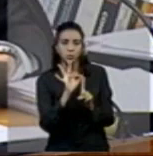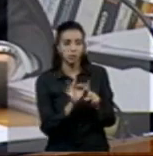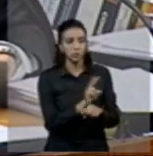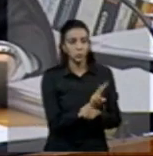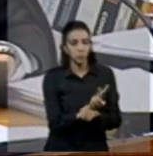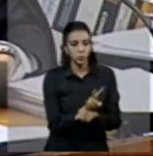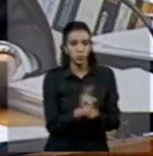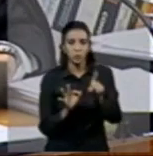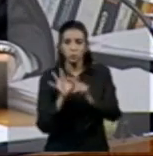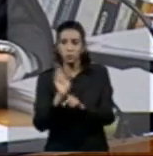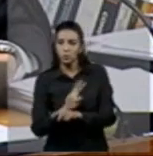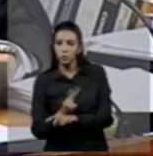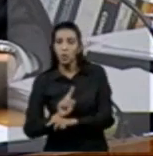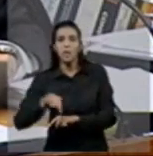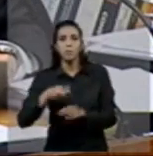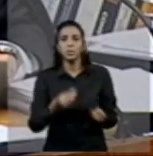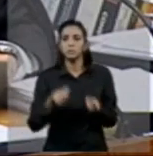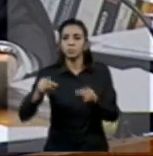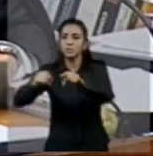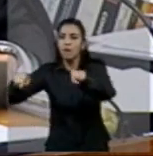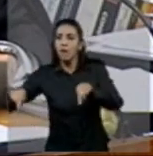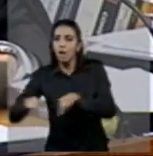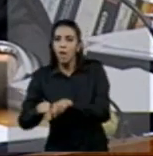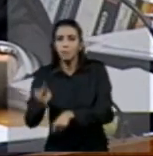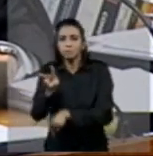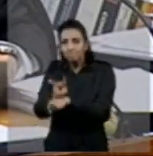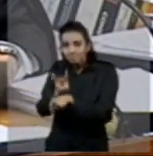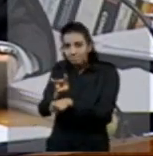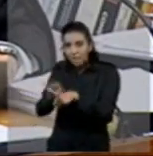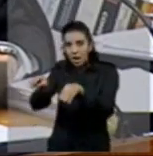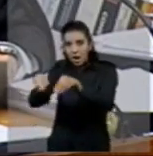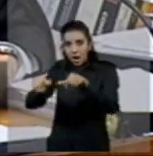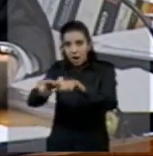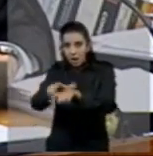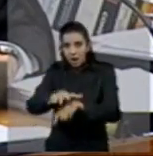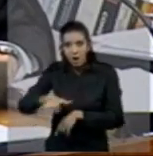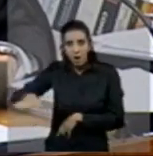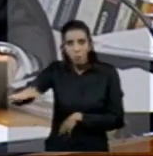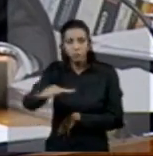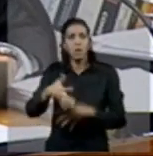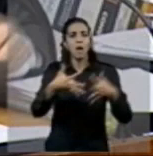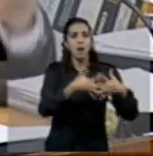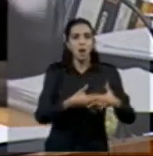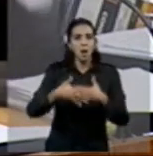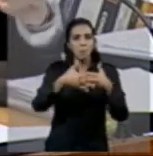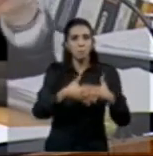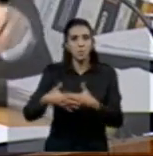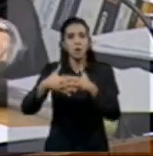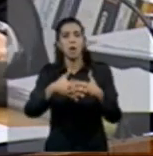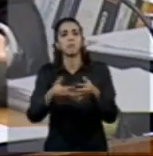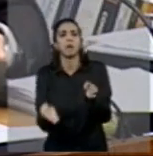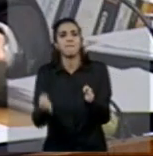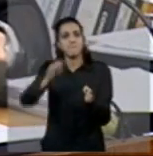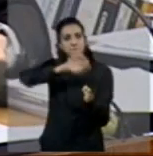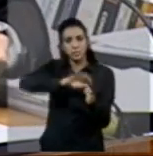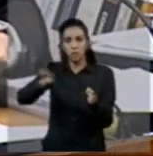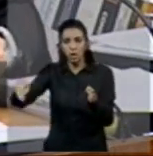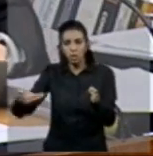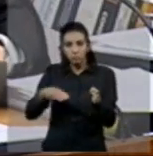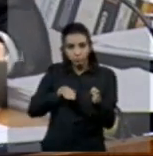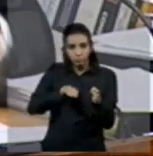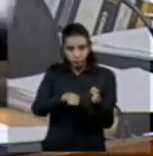para estaleiros, são preparados para o plantio em campo, seguindo em caminhões semifechados para que não se mate